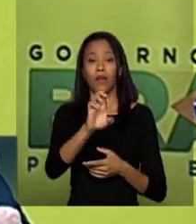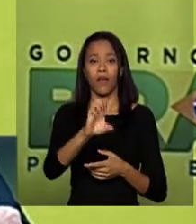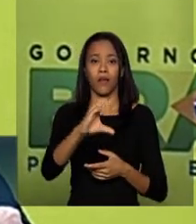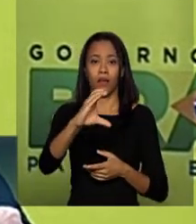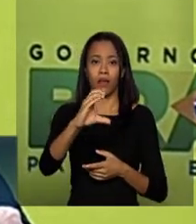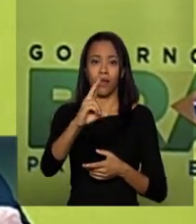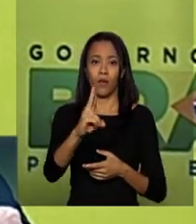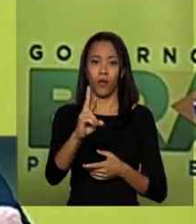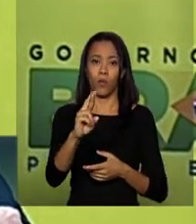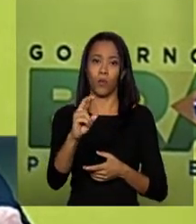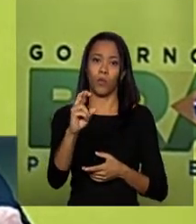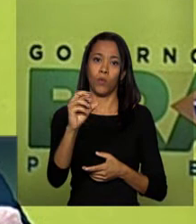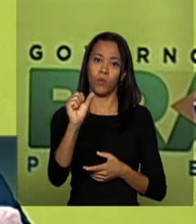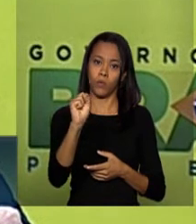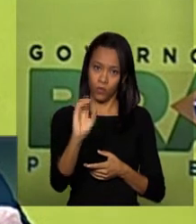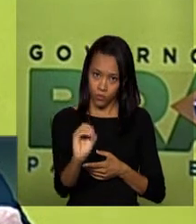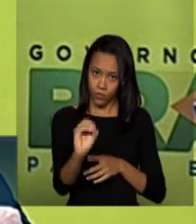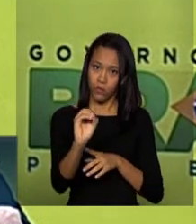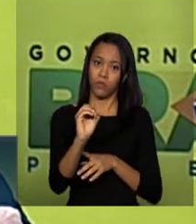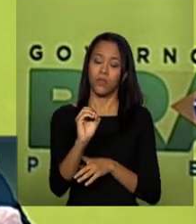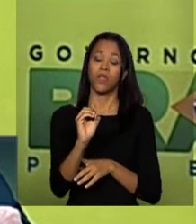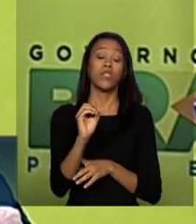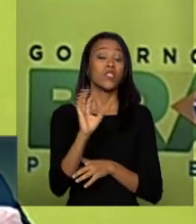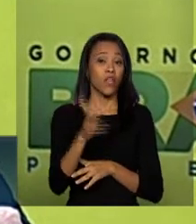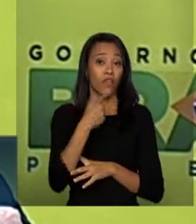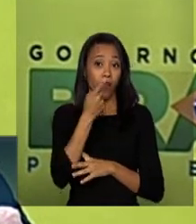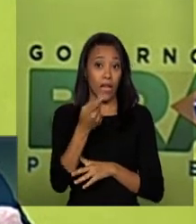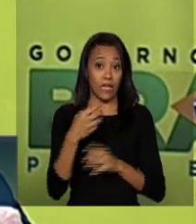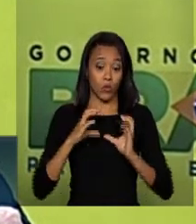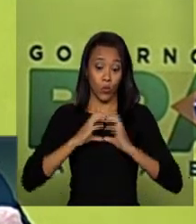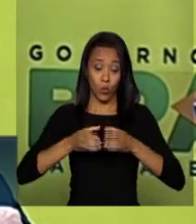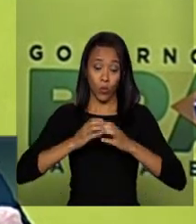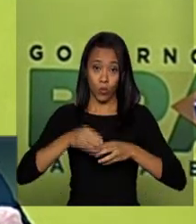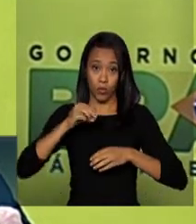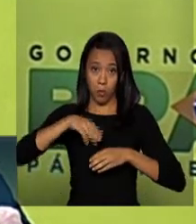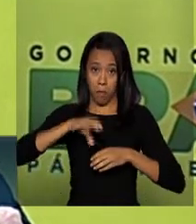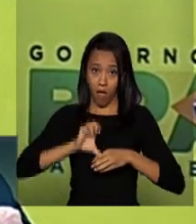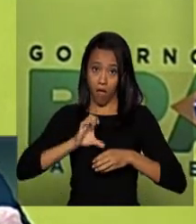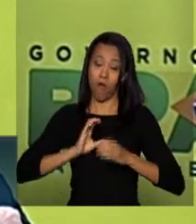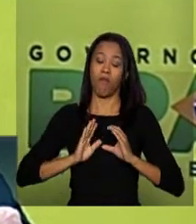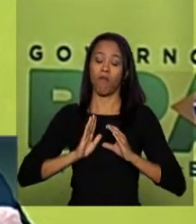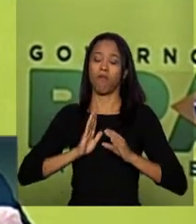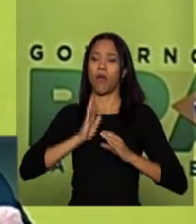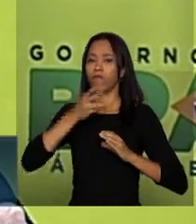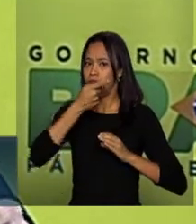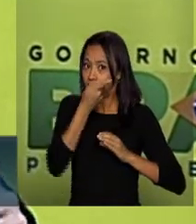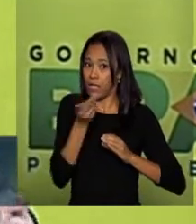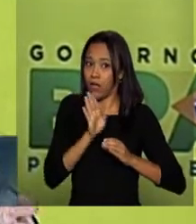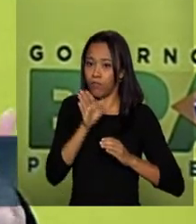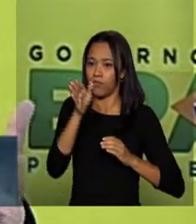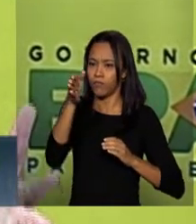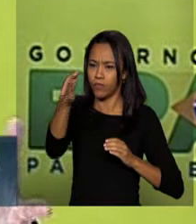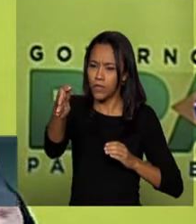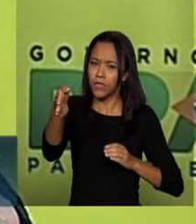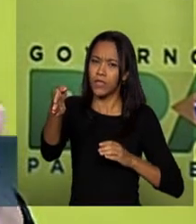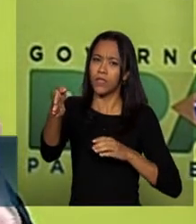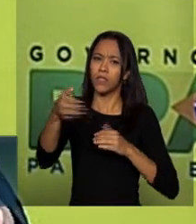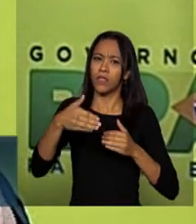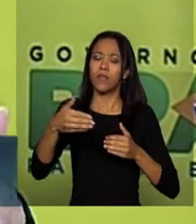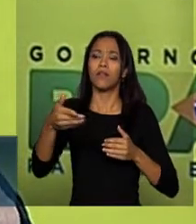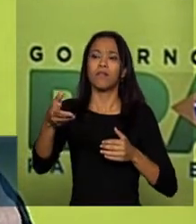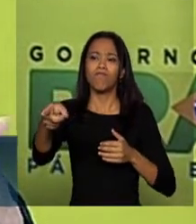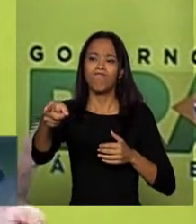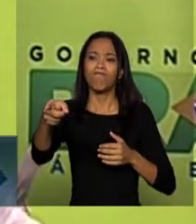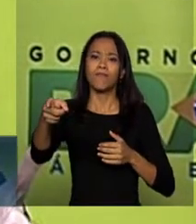foi dito, nessas visitas a gente pode se deparar com situações em que o município, apesar dos nossos